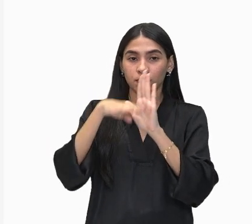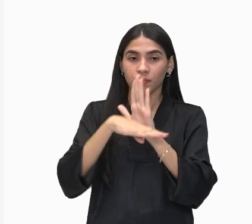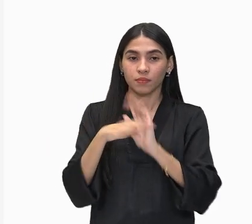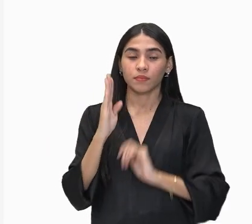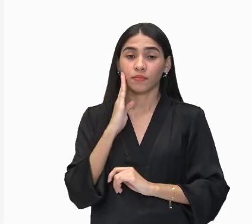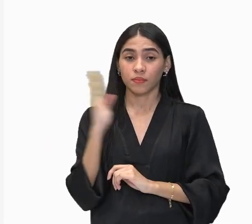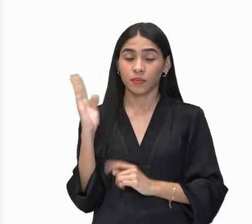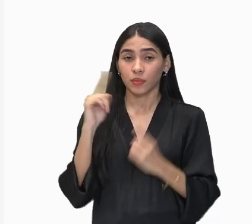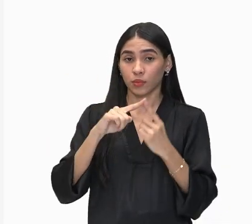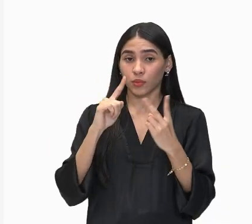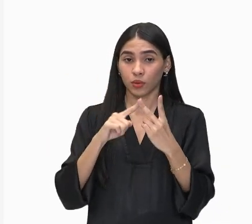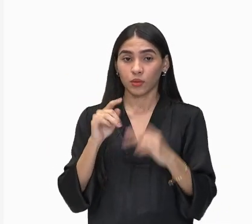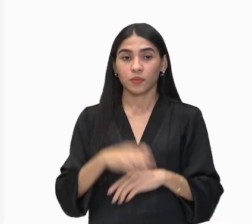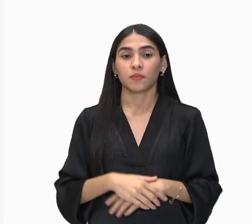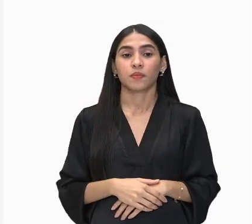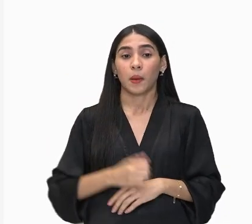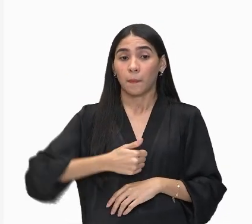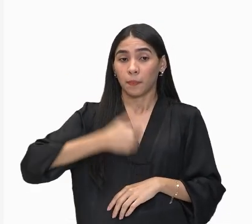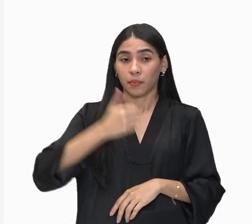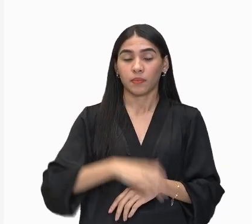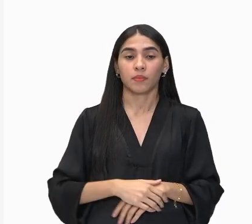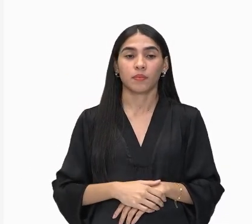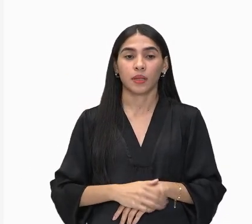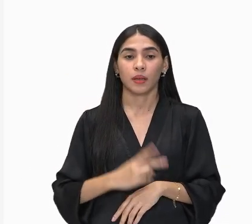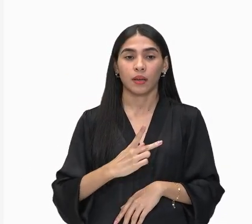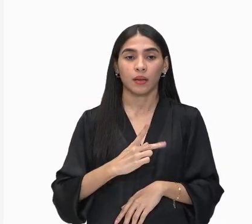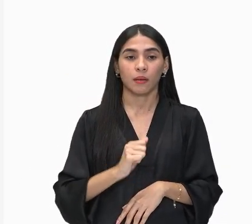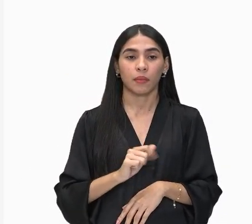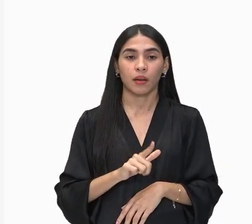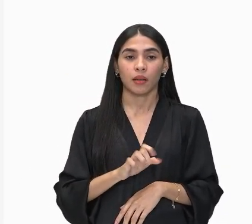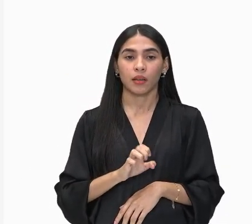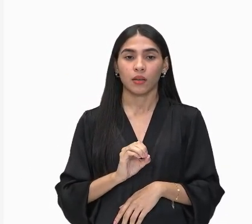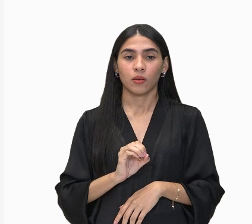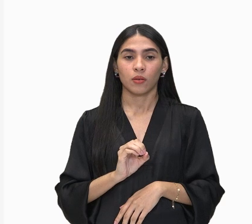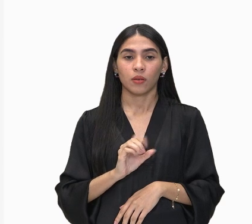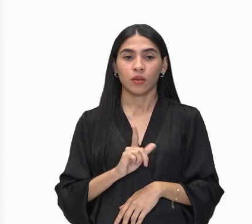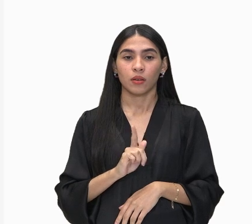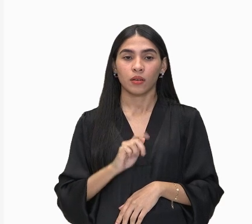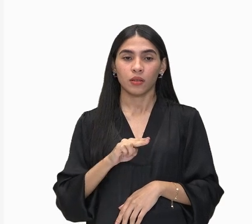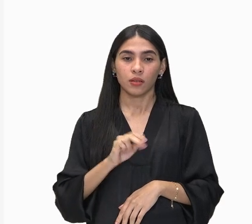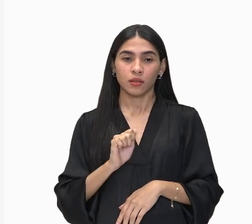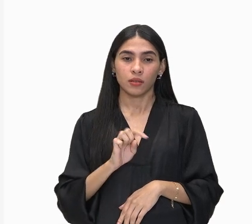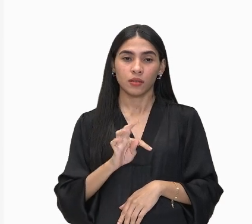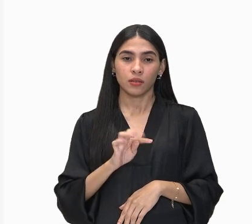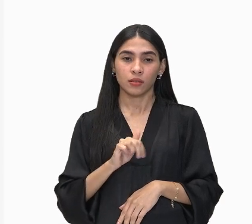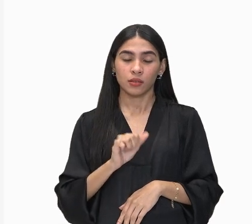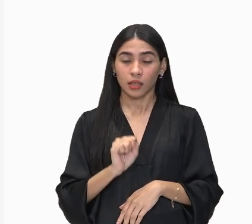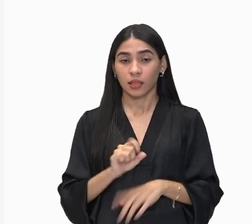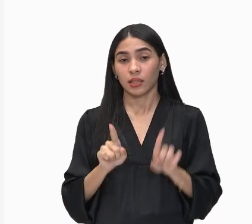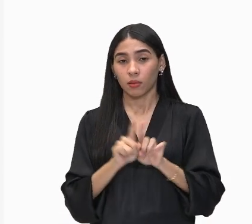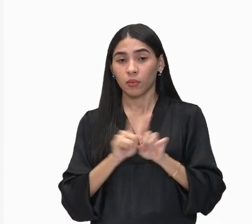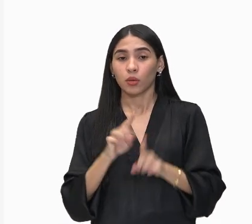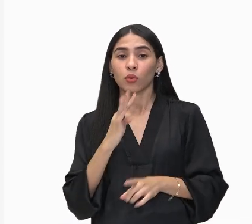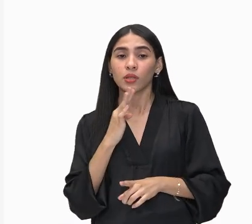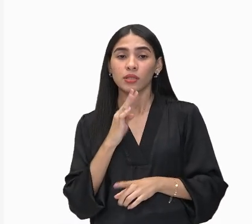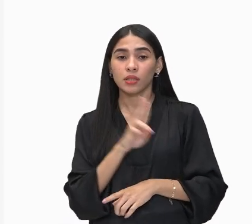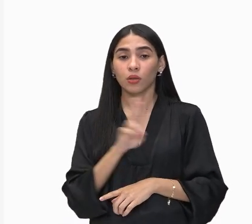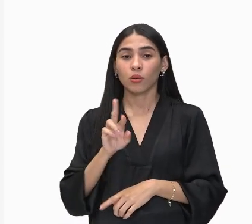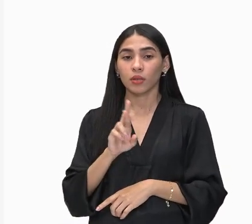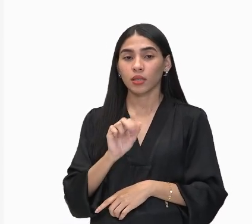em 2 grupos. O primeiro grupo é o grupo das paleognatas, que também são conhecidas como ratitas.